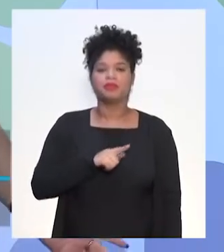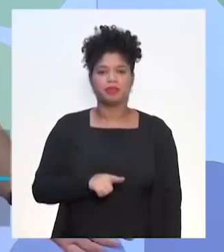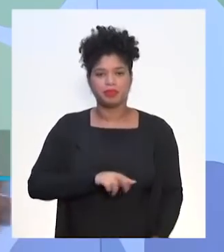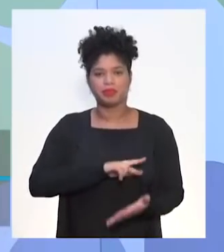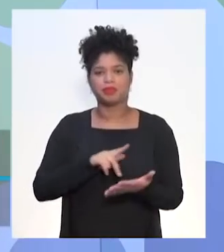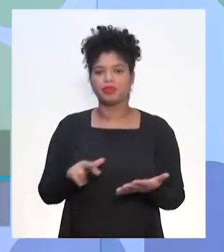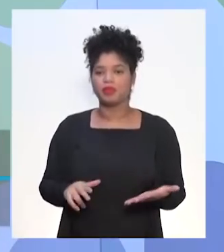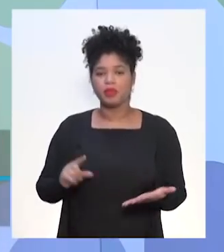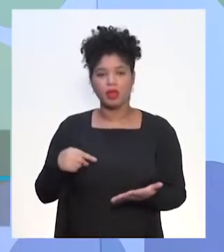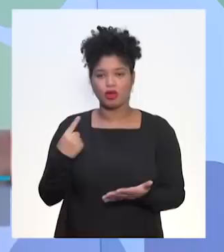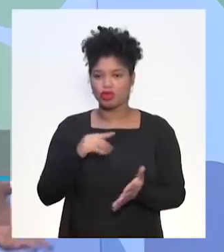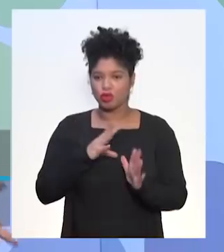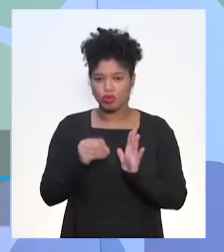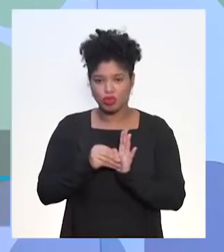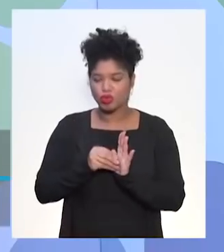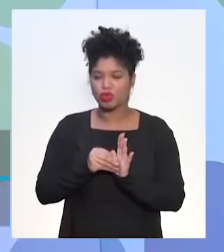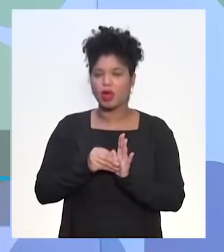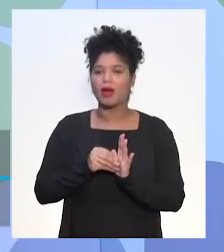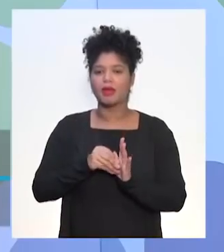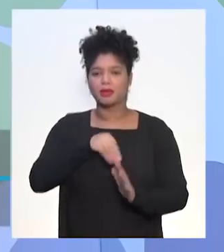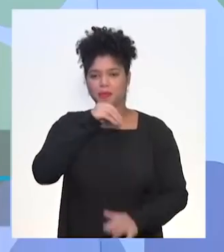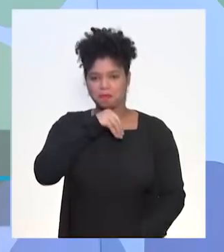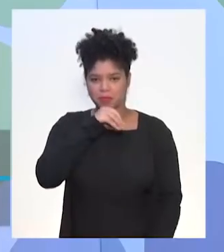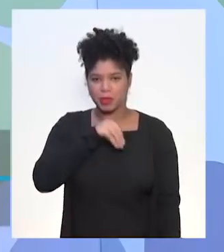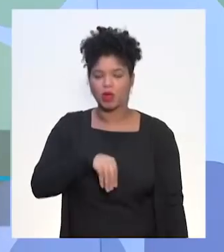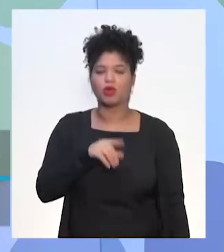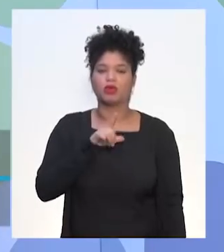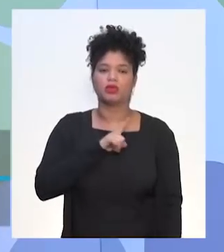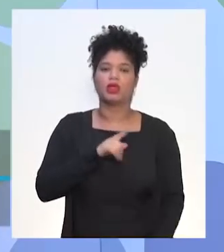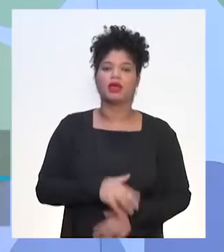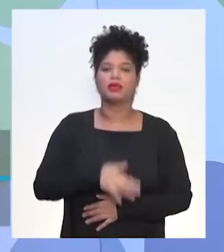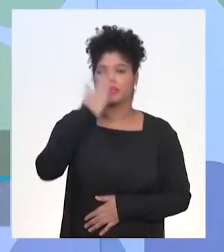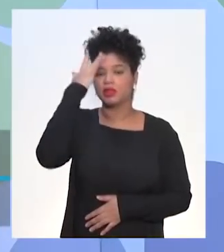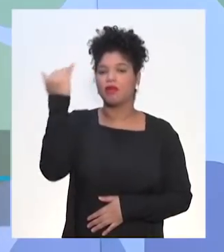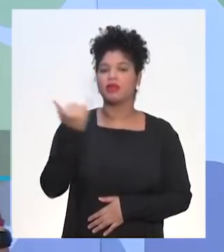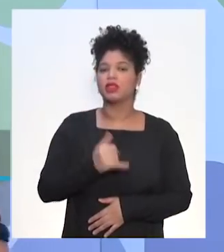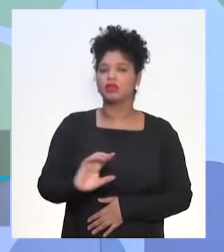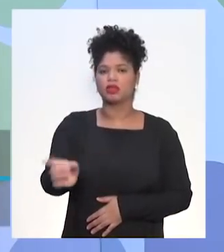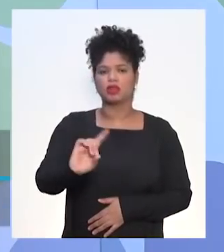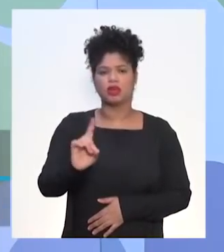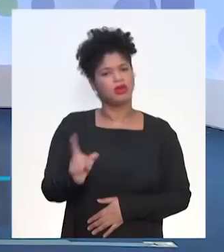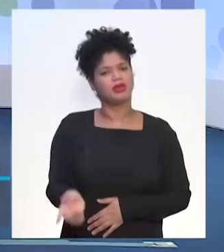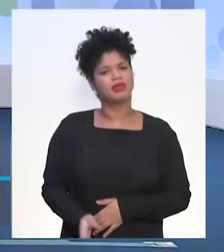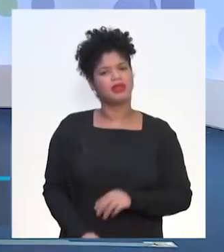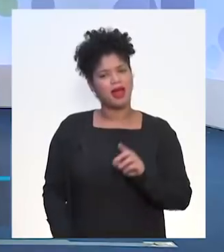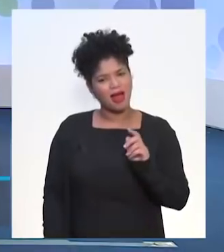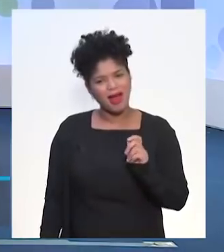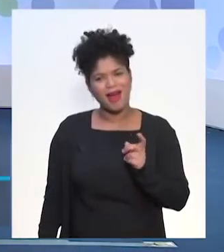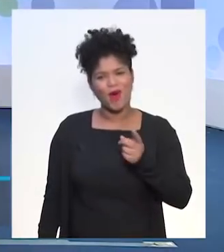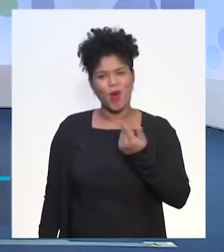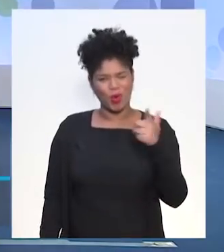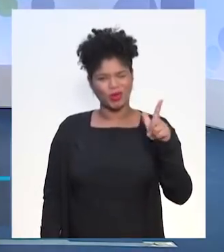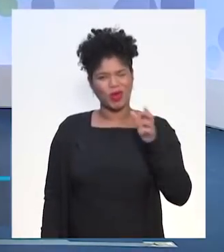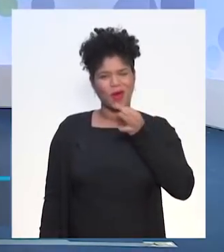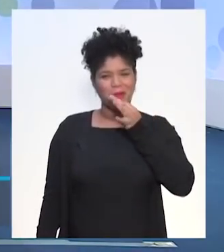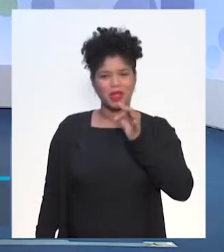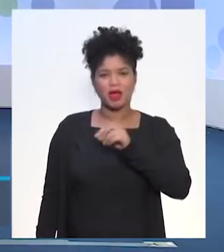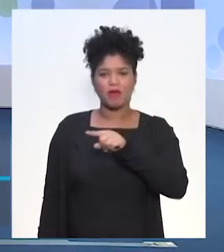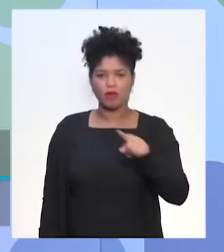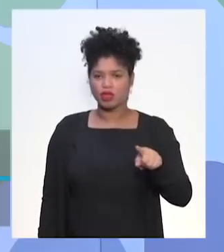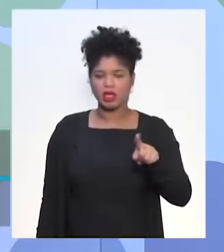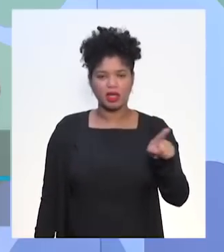tem saída, está uma porcaria, e aí alguém vem e fala assim, ao contrário, não. vocês